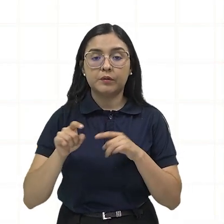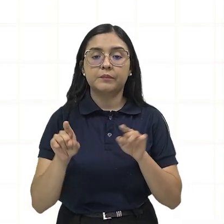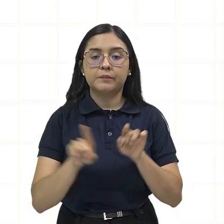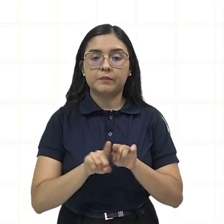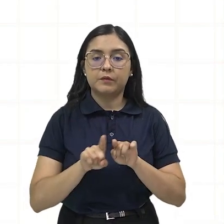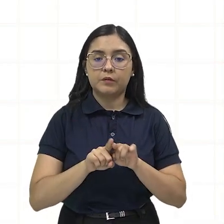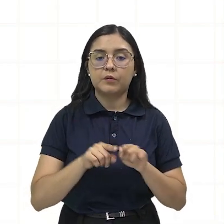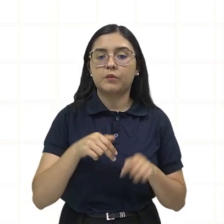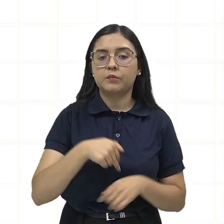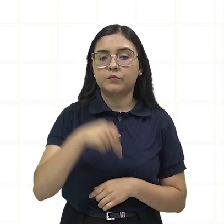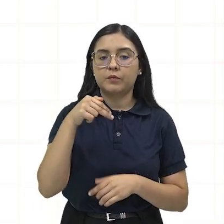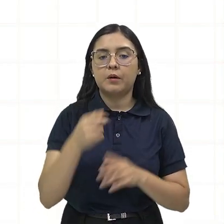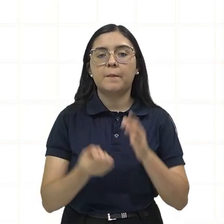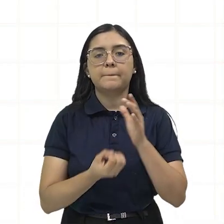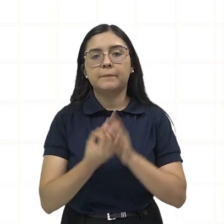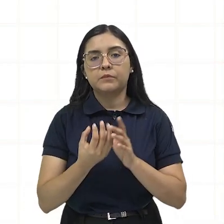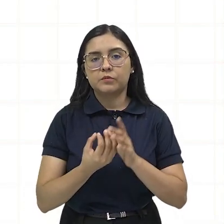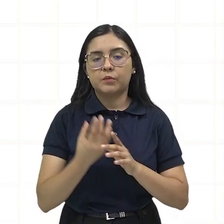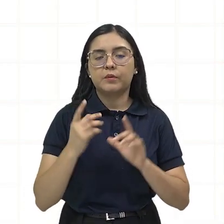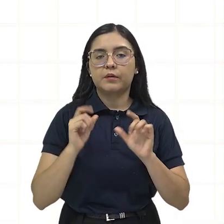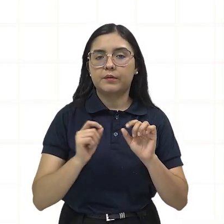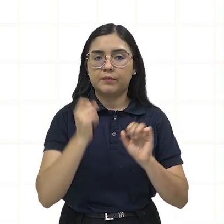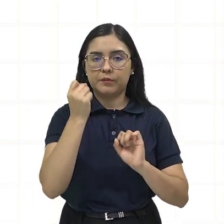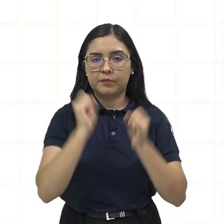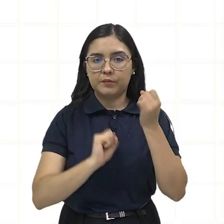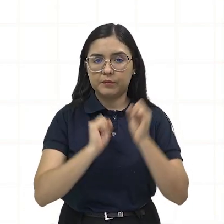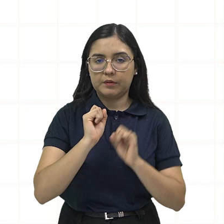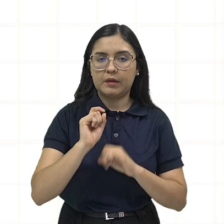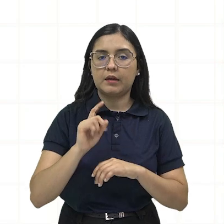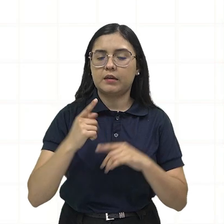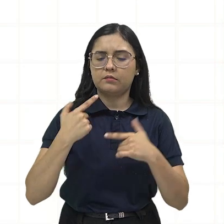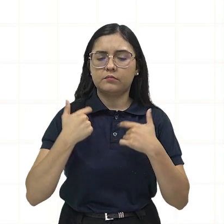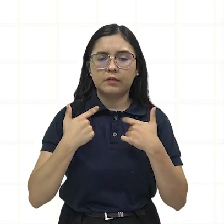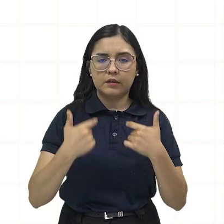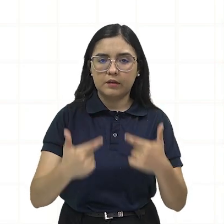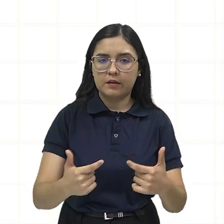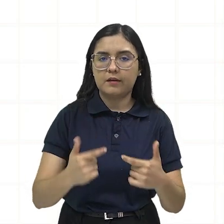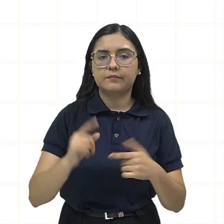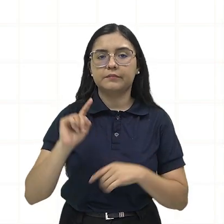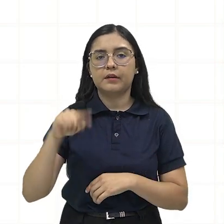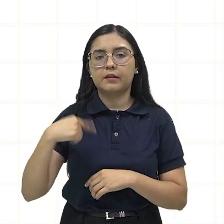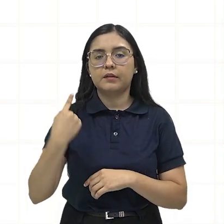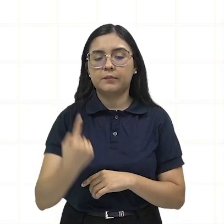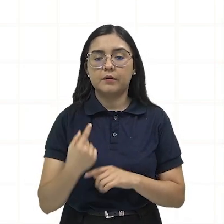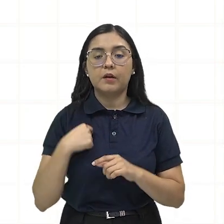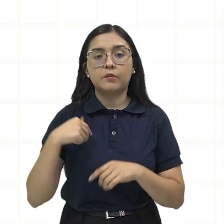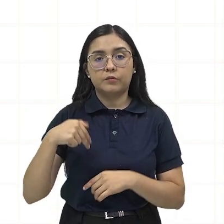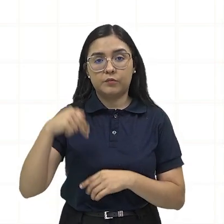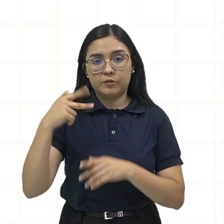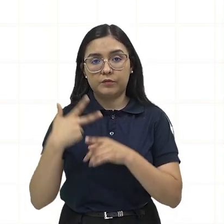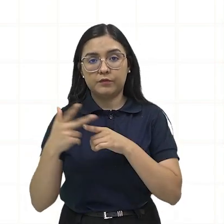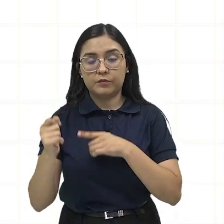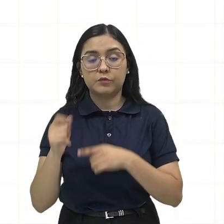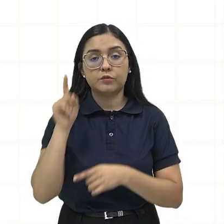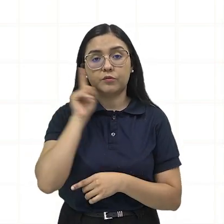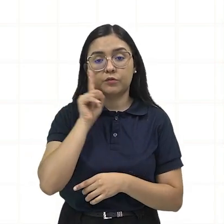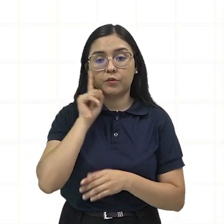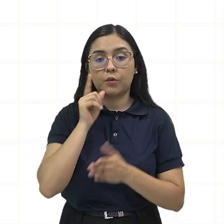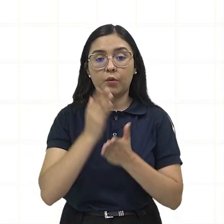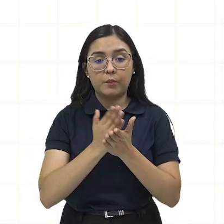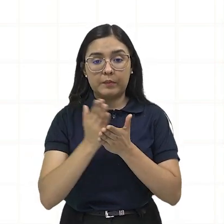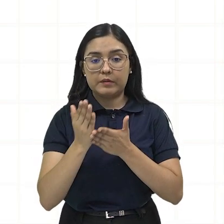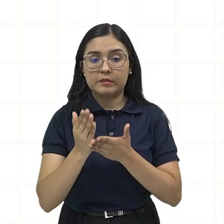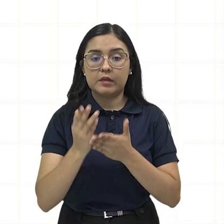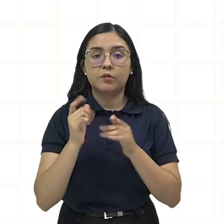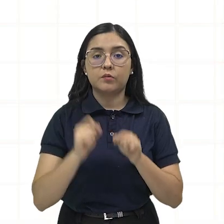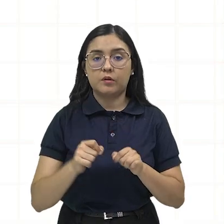Norte ligado ali à produção industrial. Após essa guerra, com a vitória do Norte, os Estados Unidos começaram a expandir